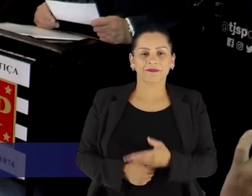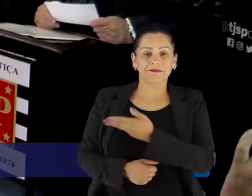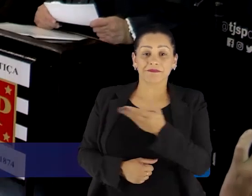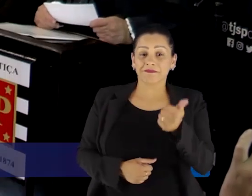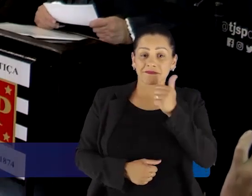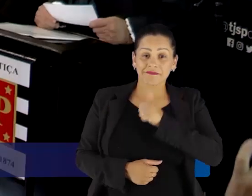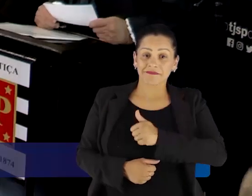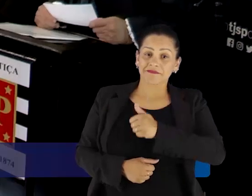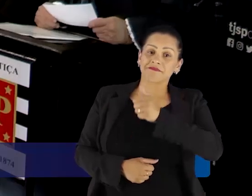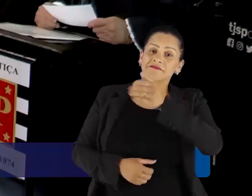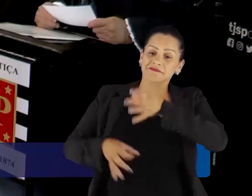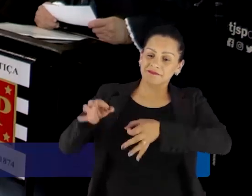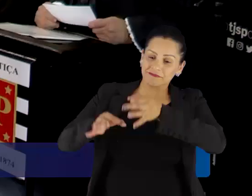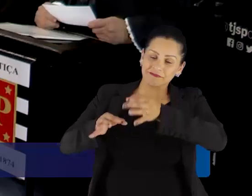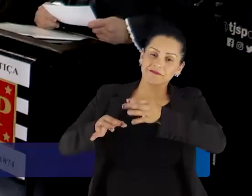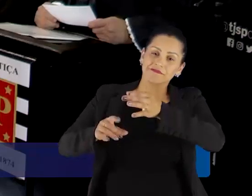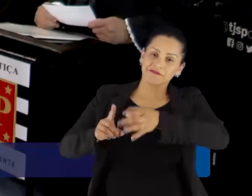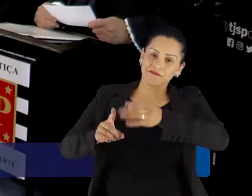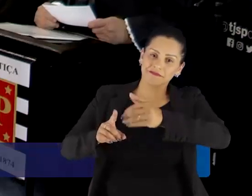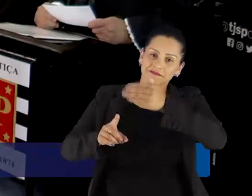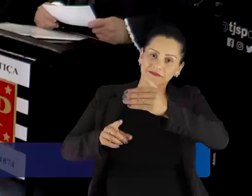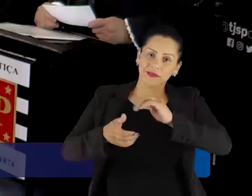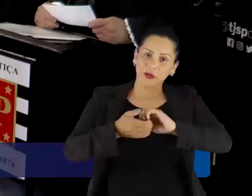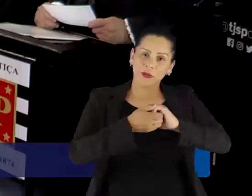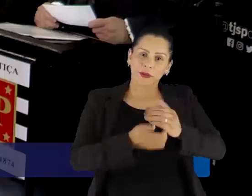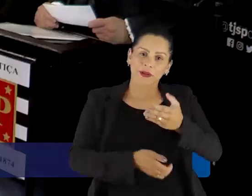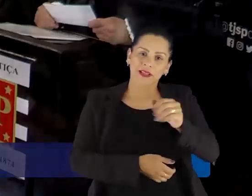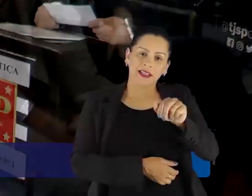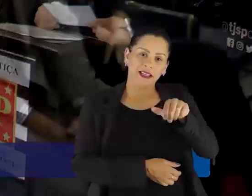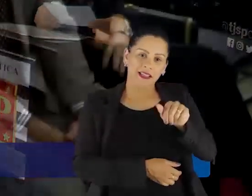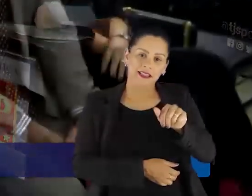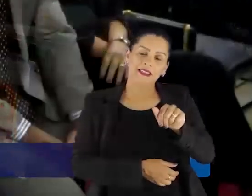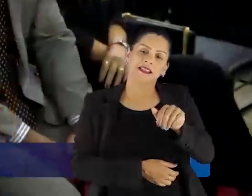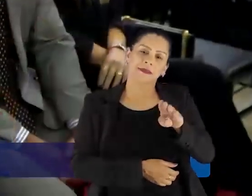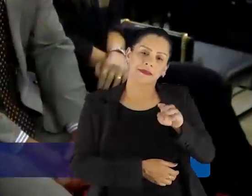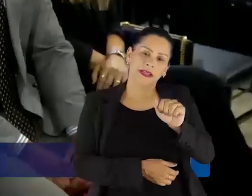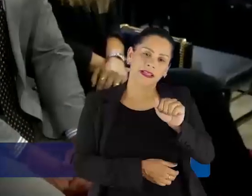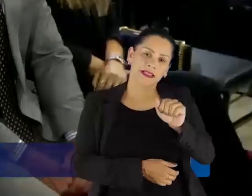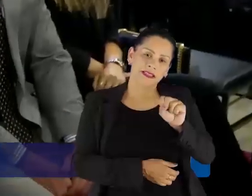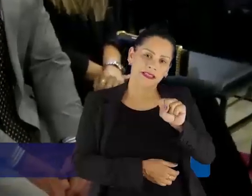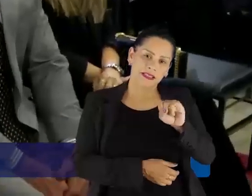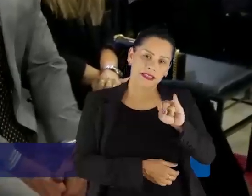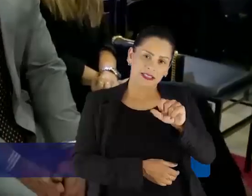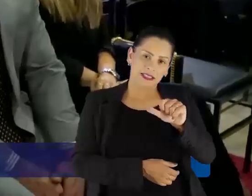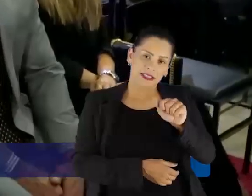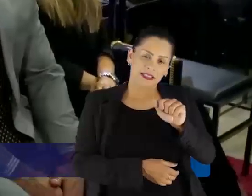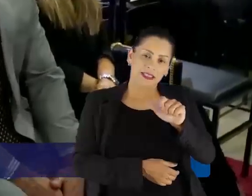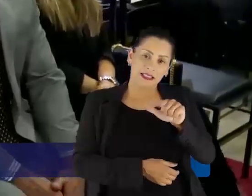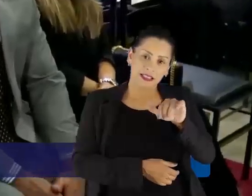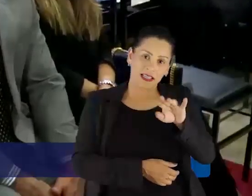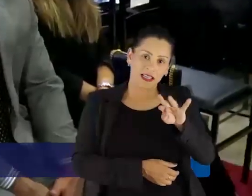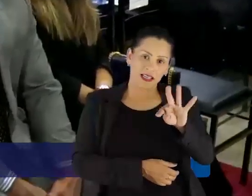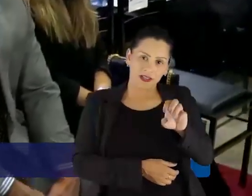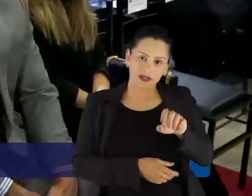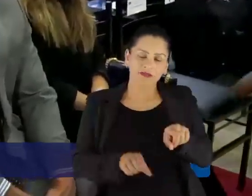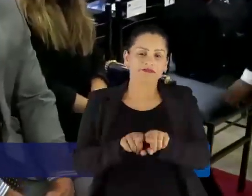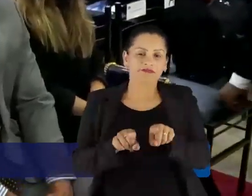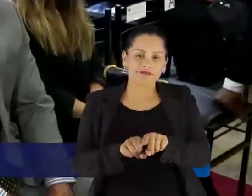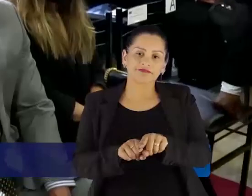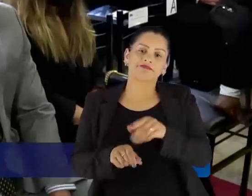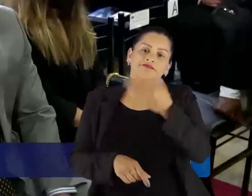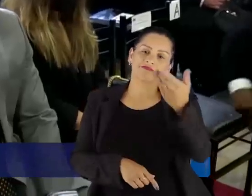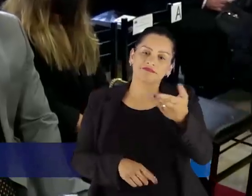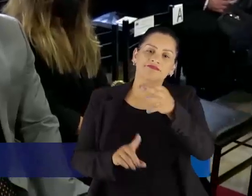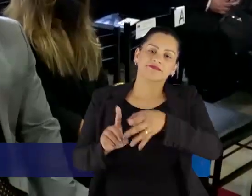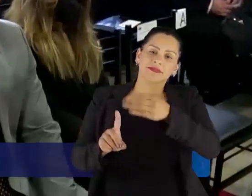desembargadoras uma pessoa de quem o comprimento a desembargadora Ana Luiza liarte senhores desembargadores na pessoa